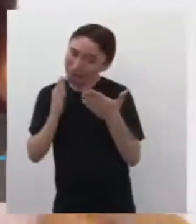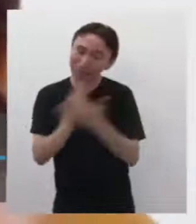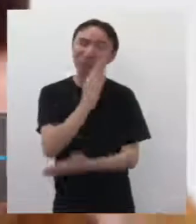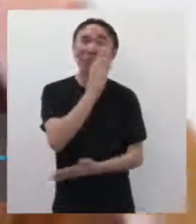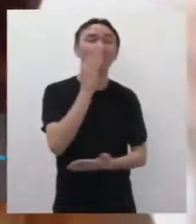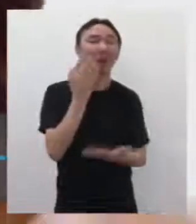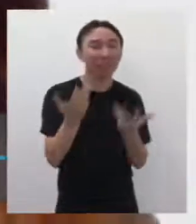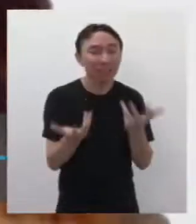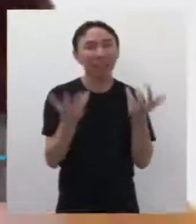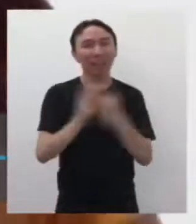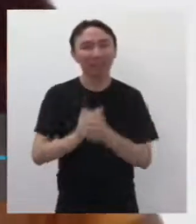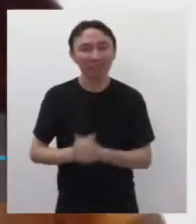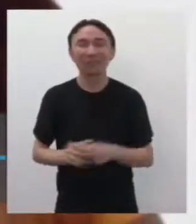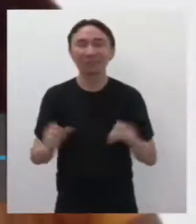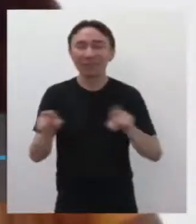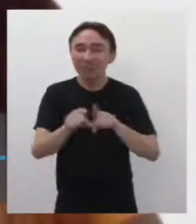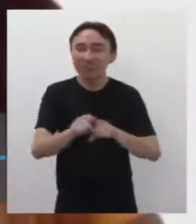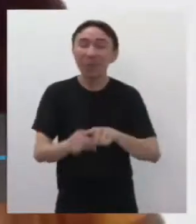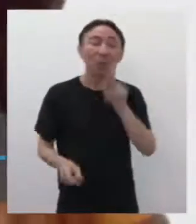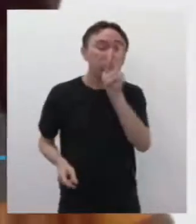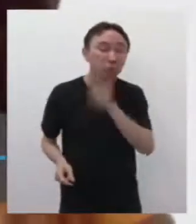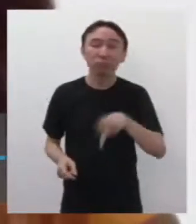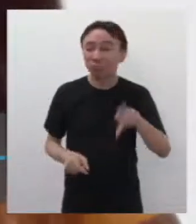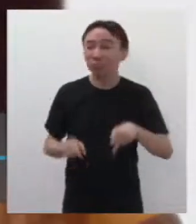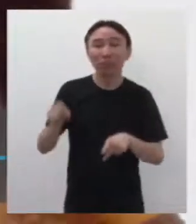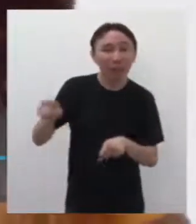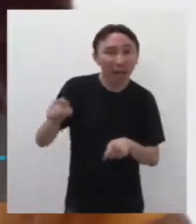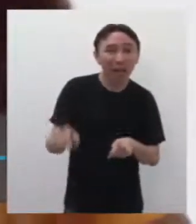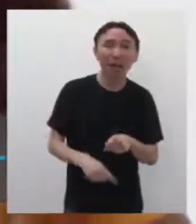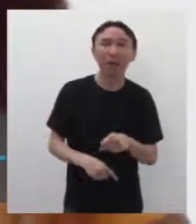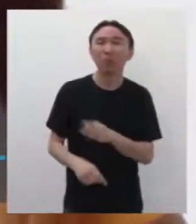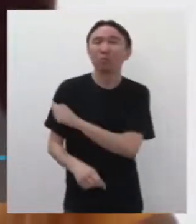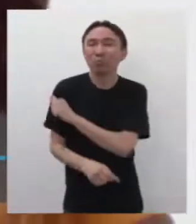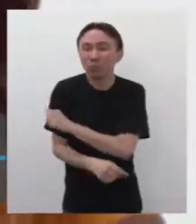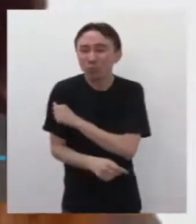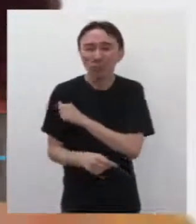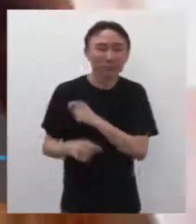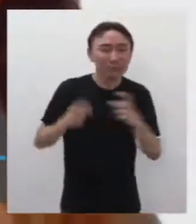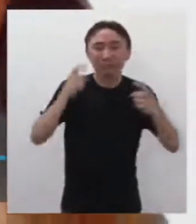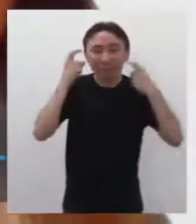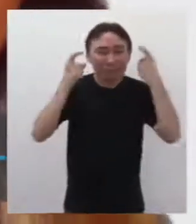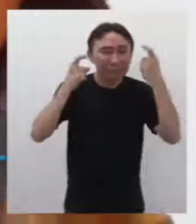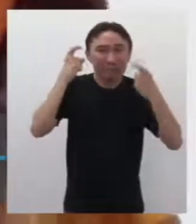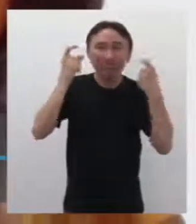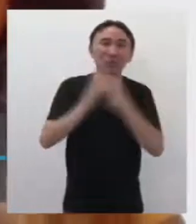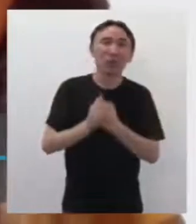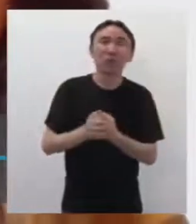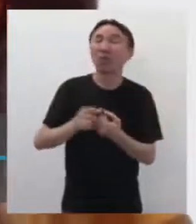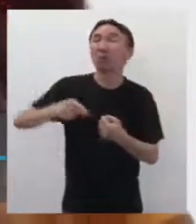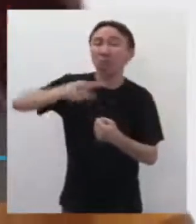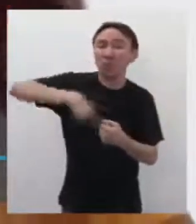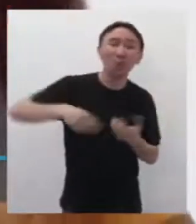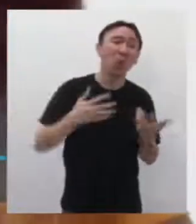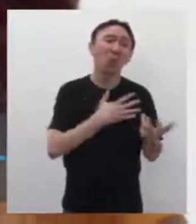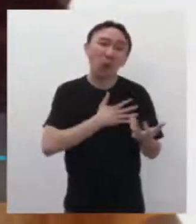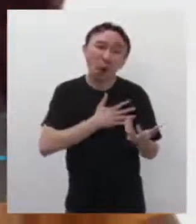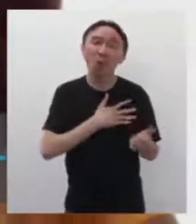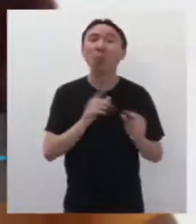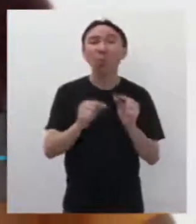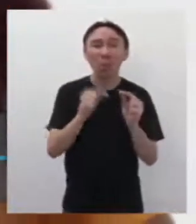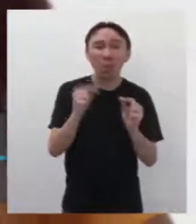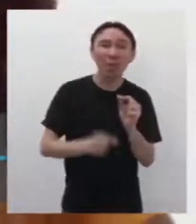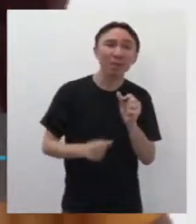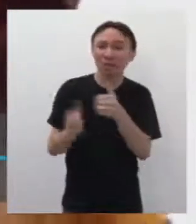com esse aluno, que está lá, todos nós que somos professores, a gente tem as nossas orientações, a gente gosta de estar mais próximo do aluno, ou a gente é